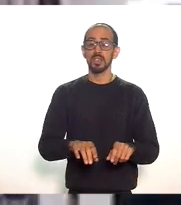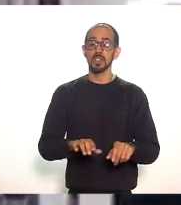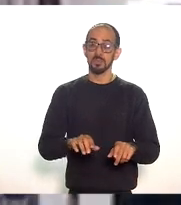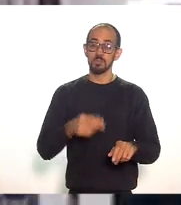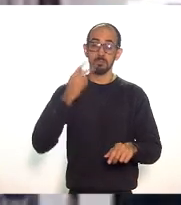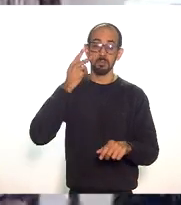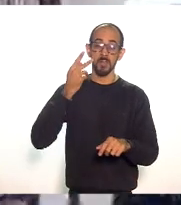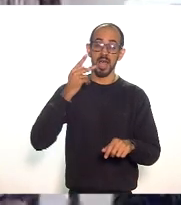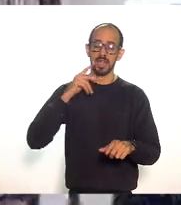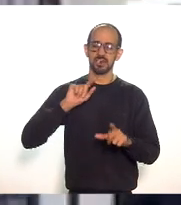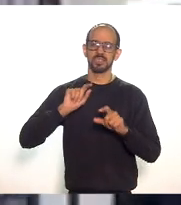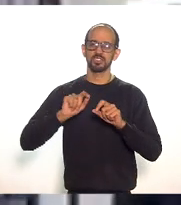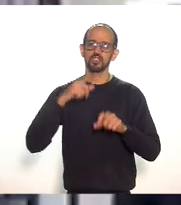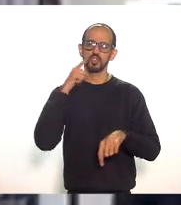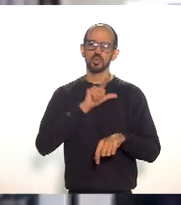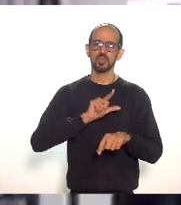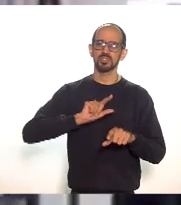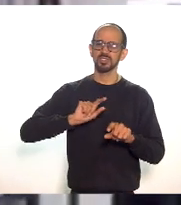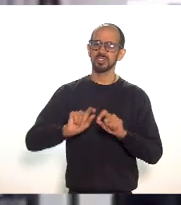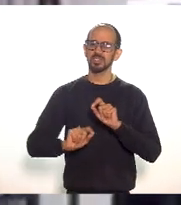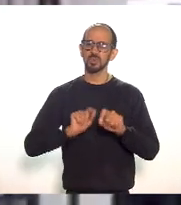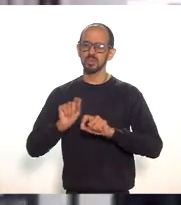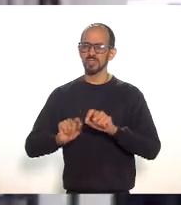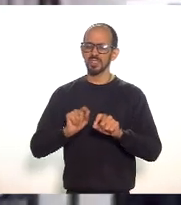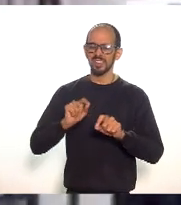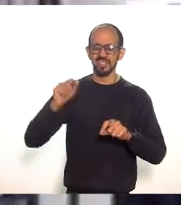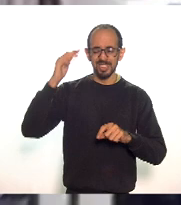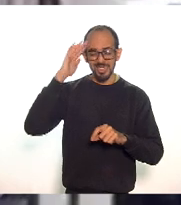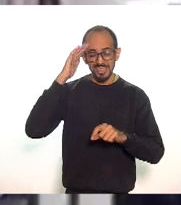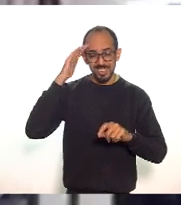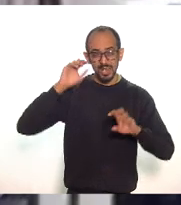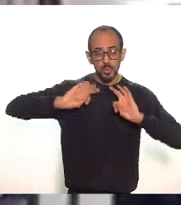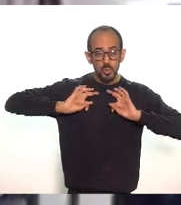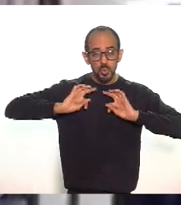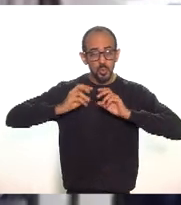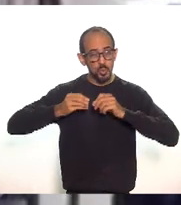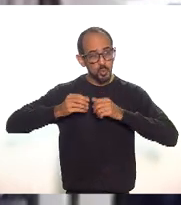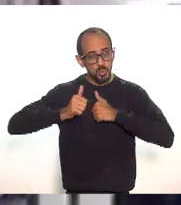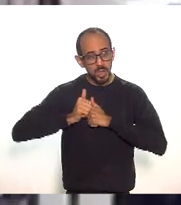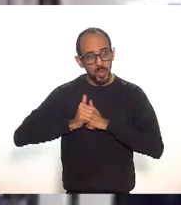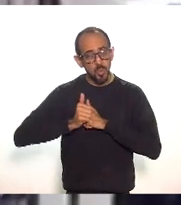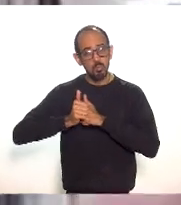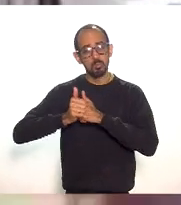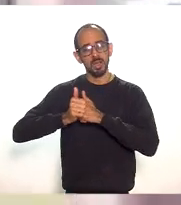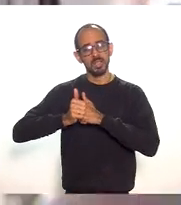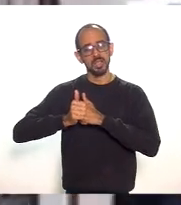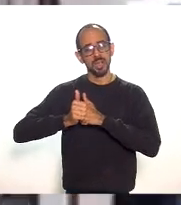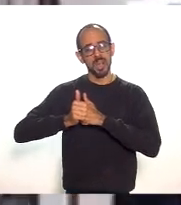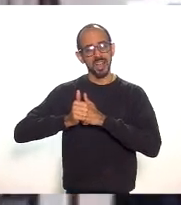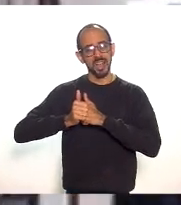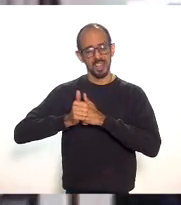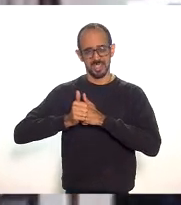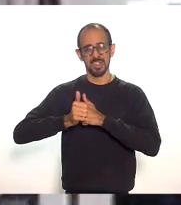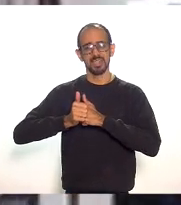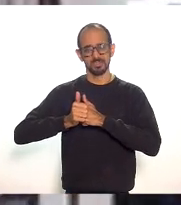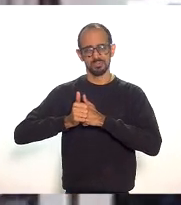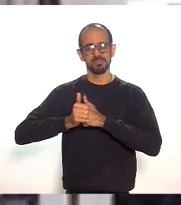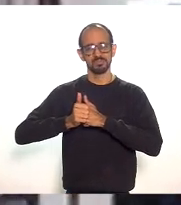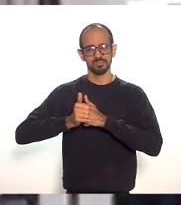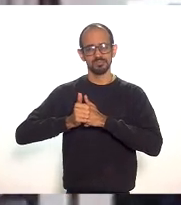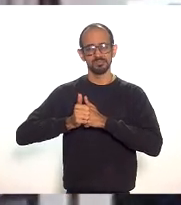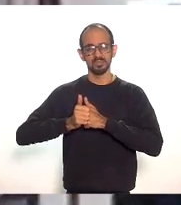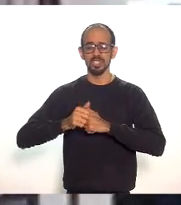para realmente a gente absorver ou acompanhar ou entender